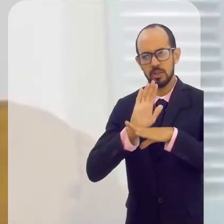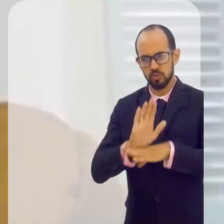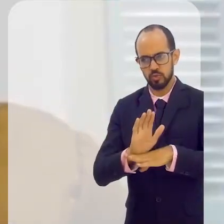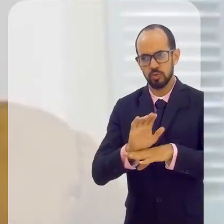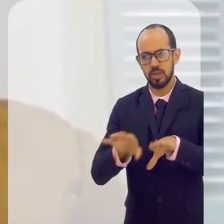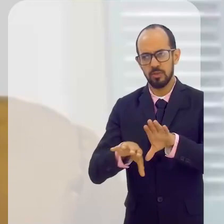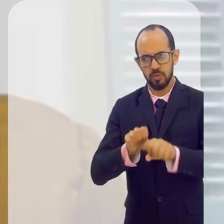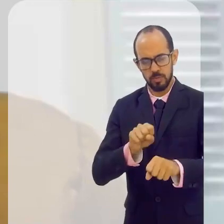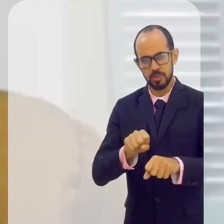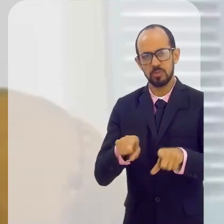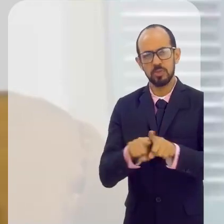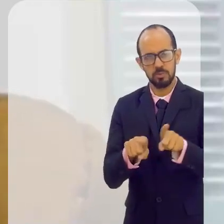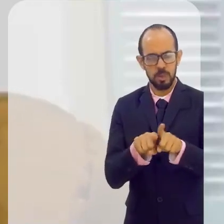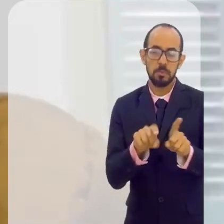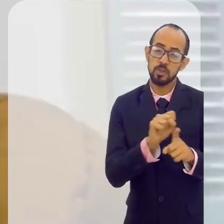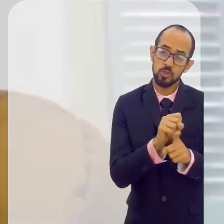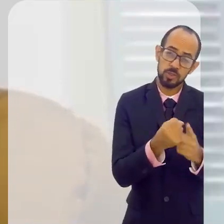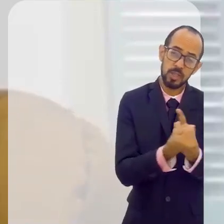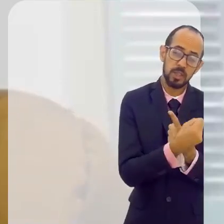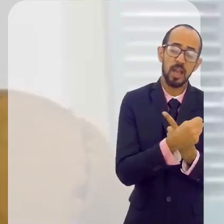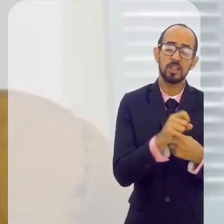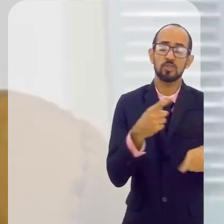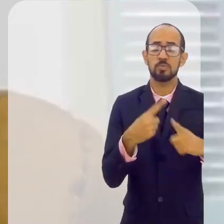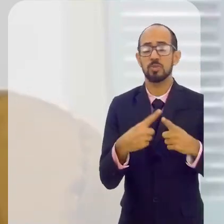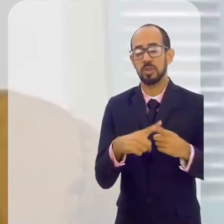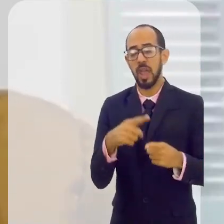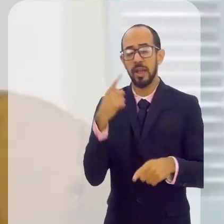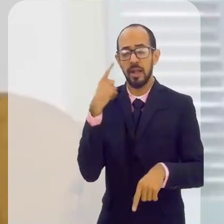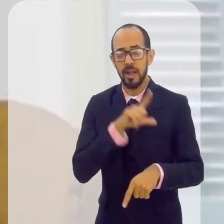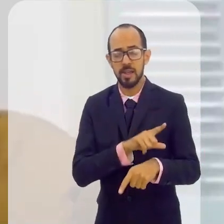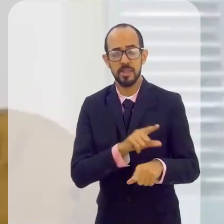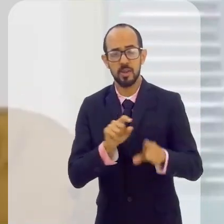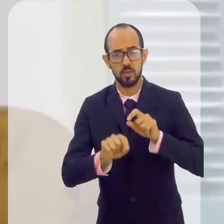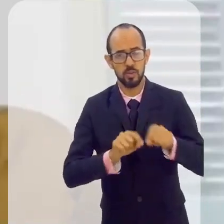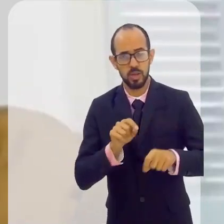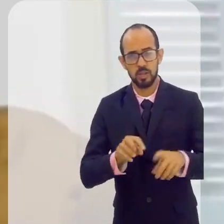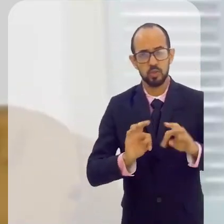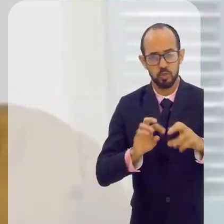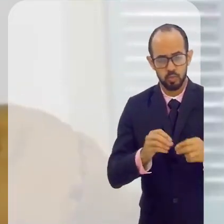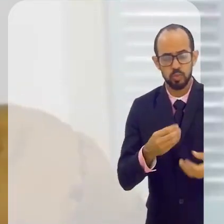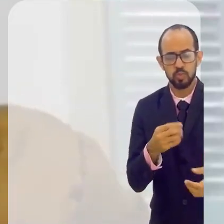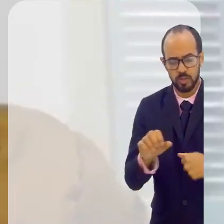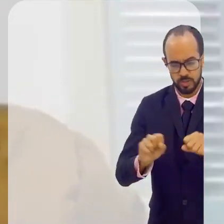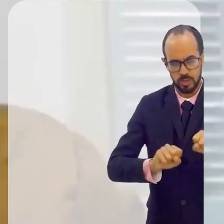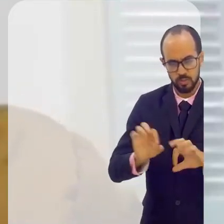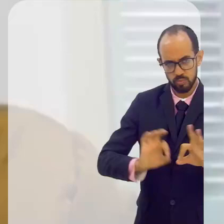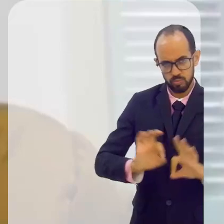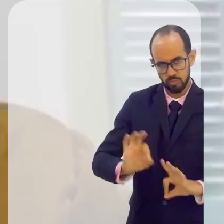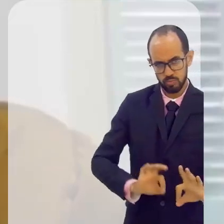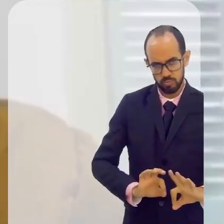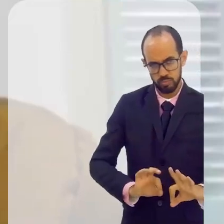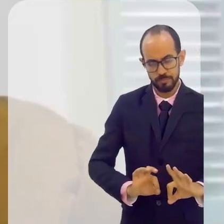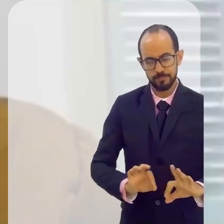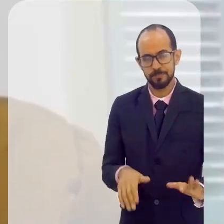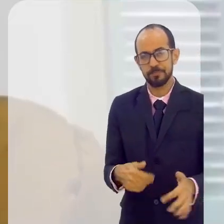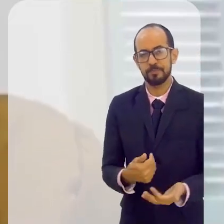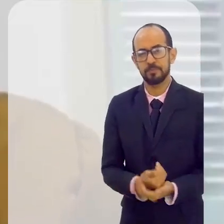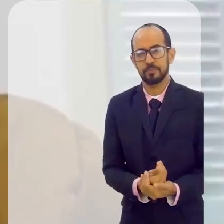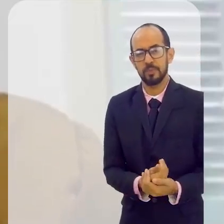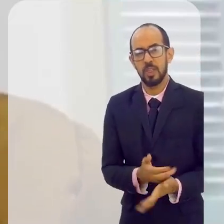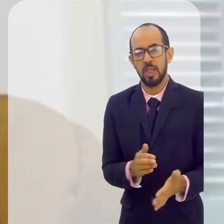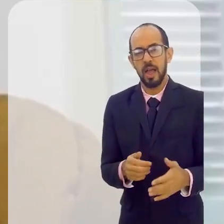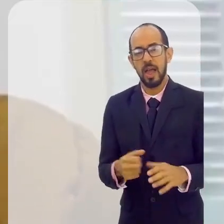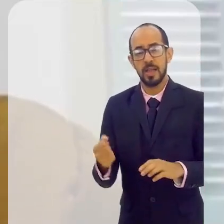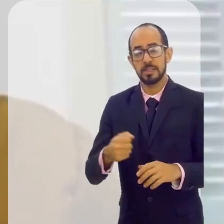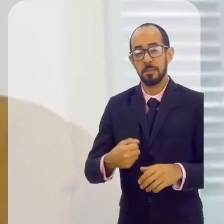do estudante. E para a sociedade, que se beneficia daquilo que está sendo construído. Então, nesse